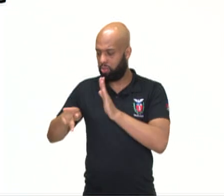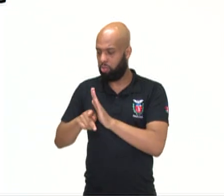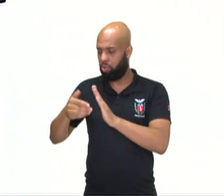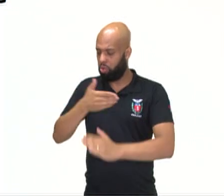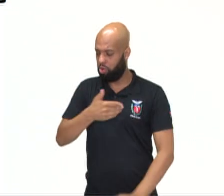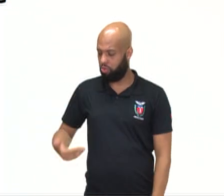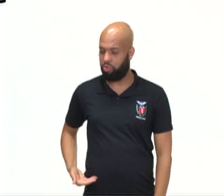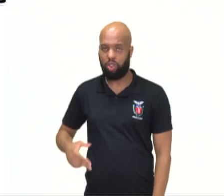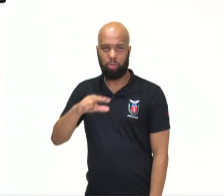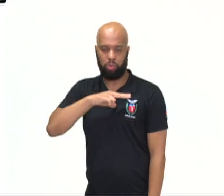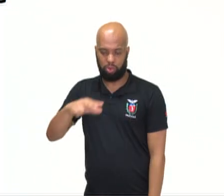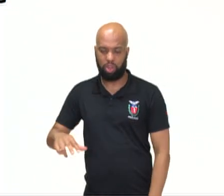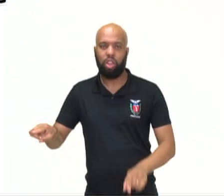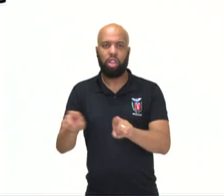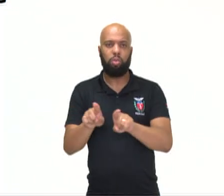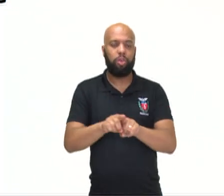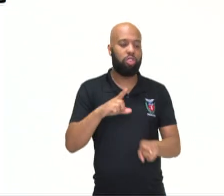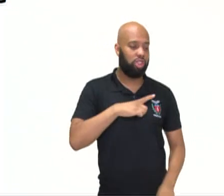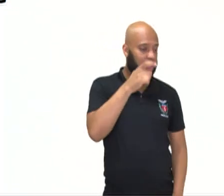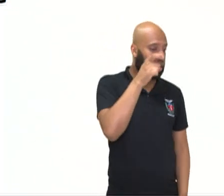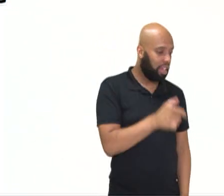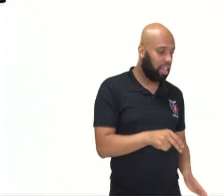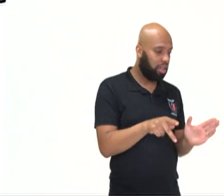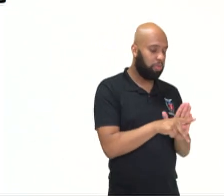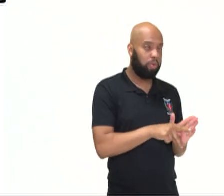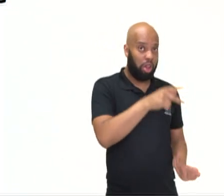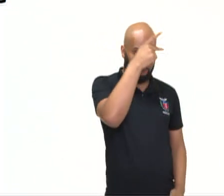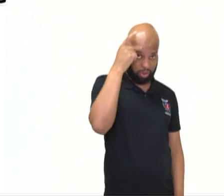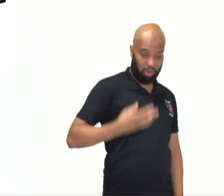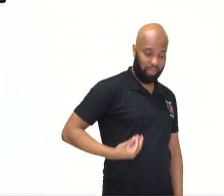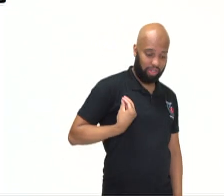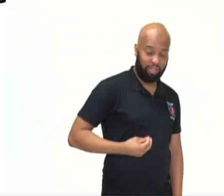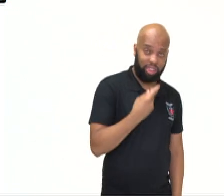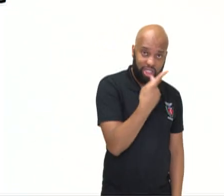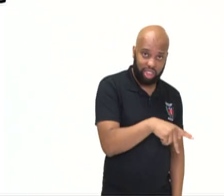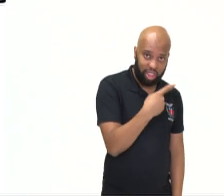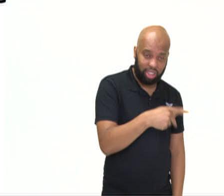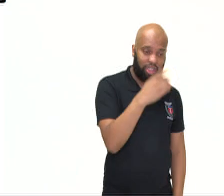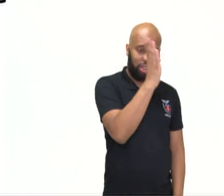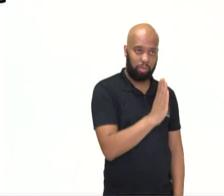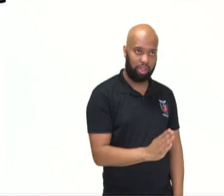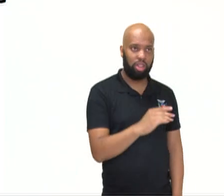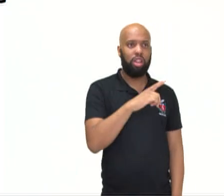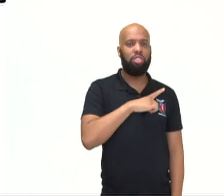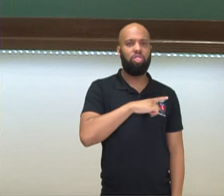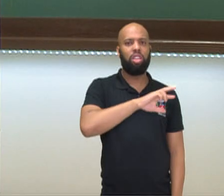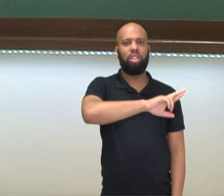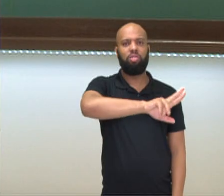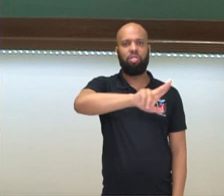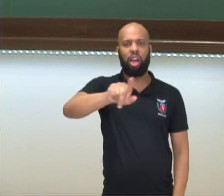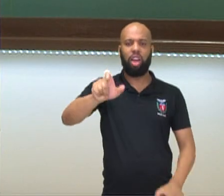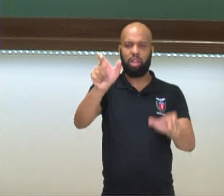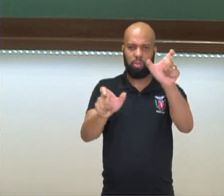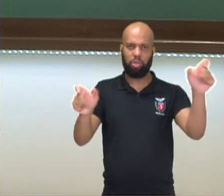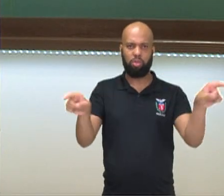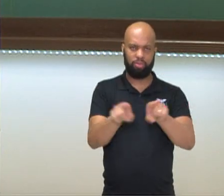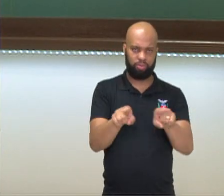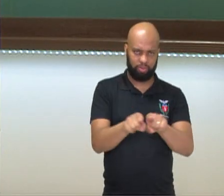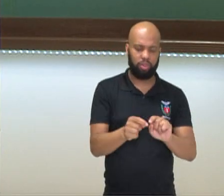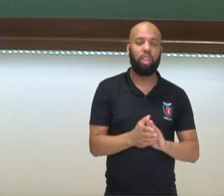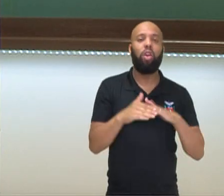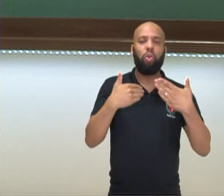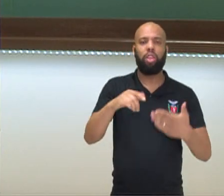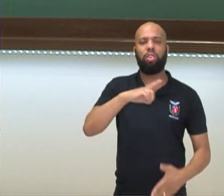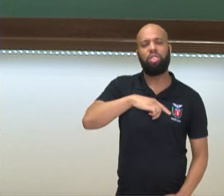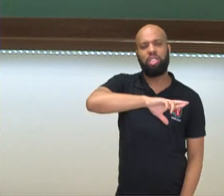português e os interesses dos colonos e de seus sujeitos diversos, porque principalmente nós vamos ver que muitas